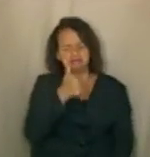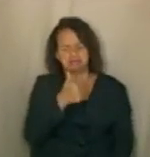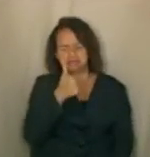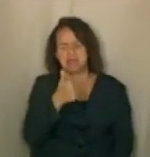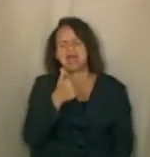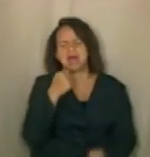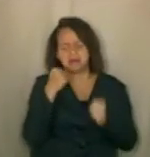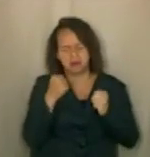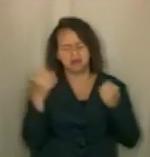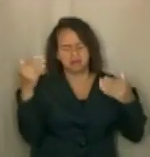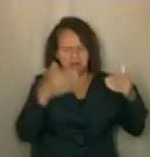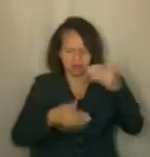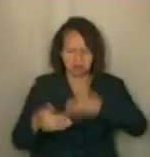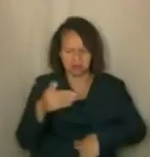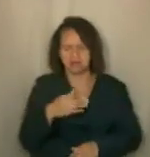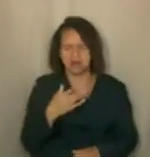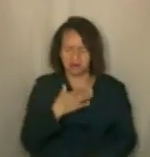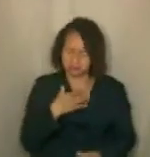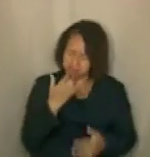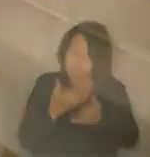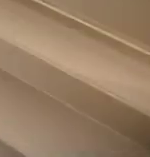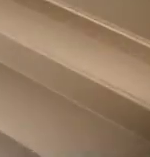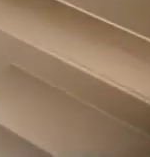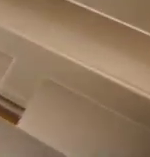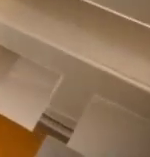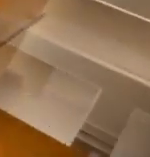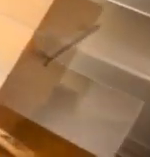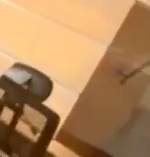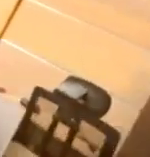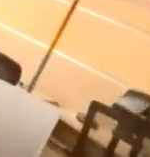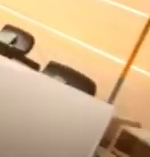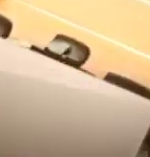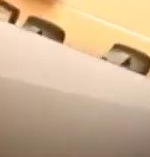participar e Usufruir do equipamento